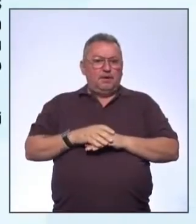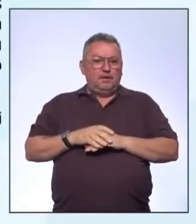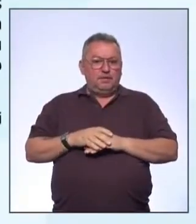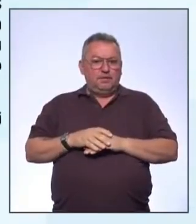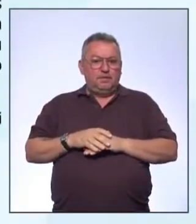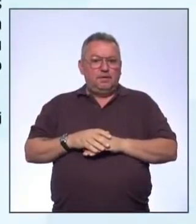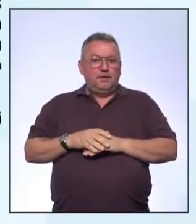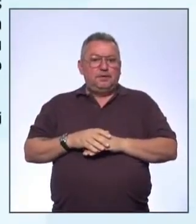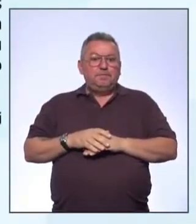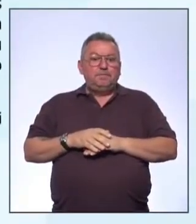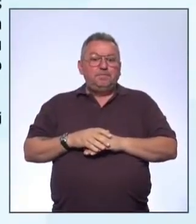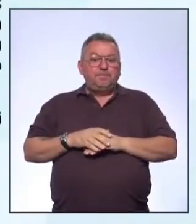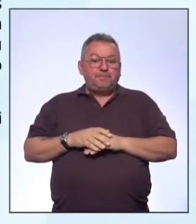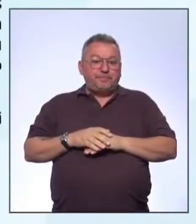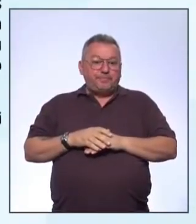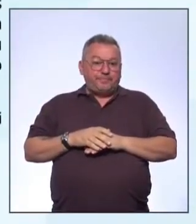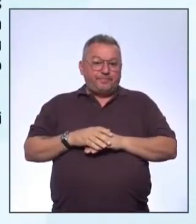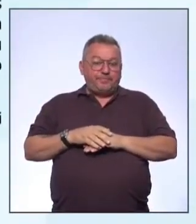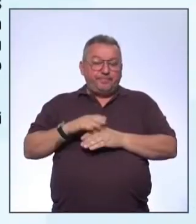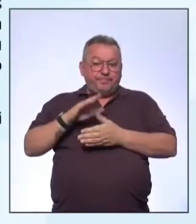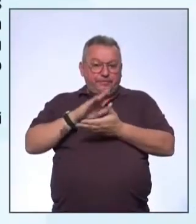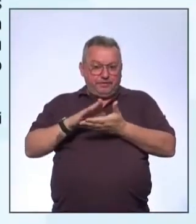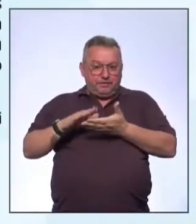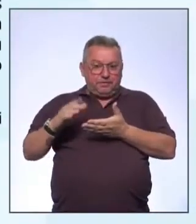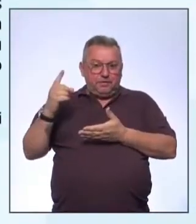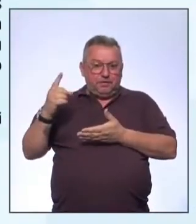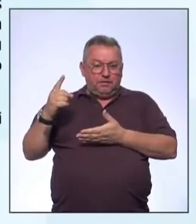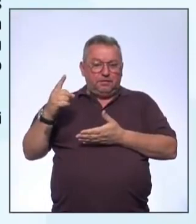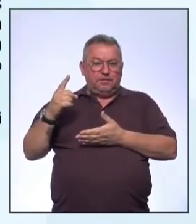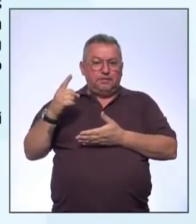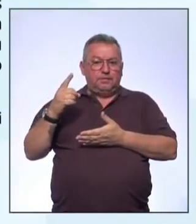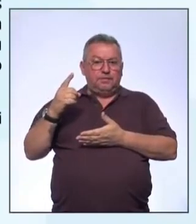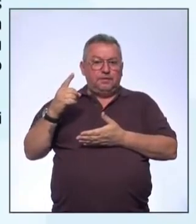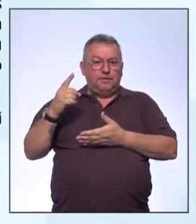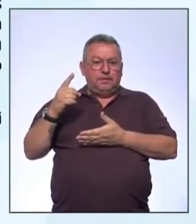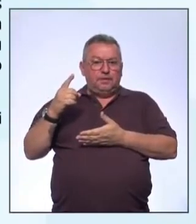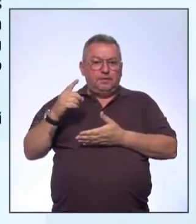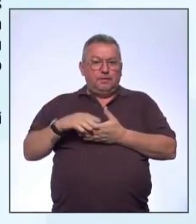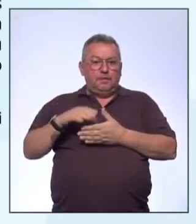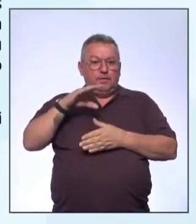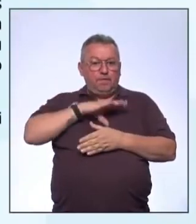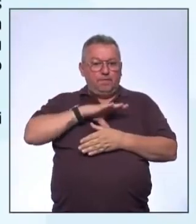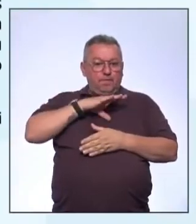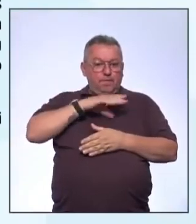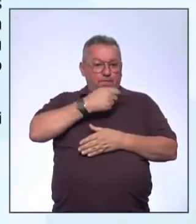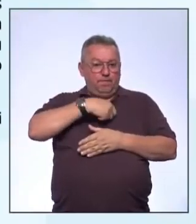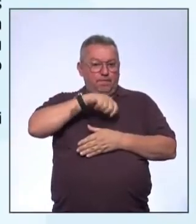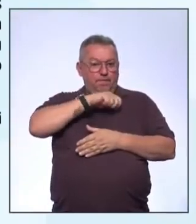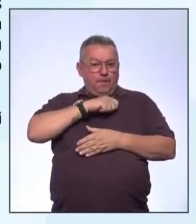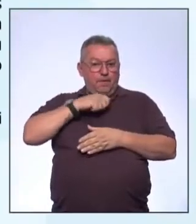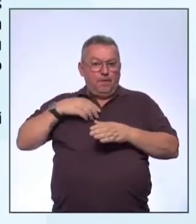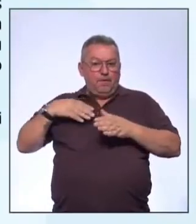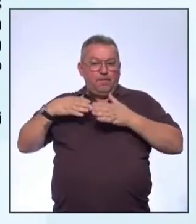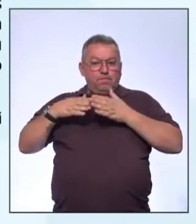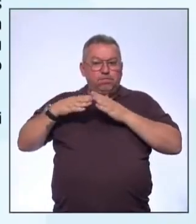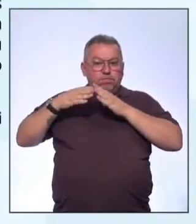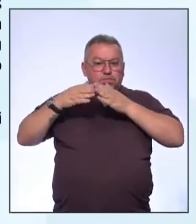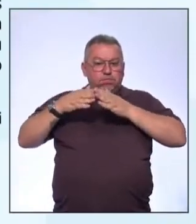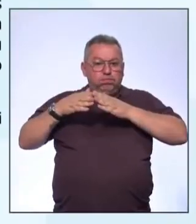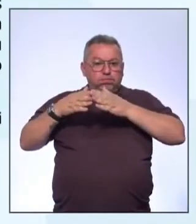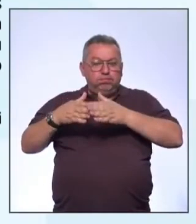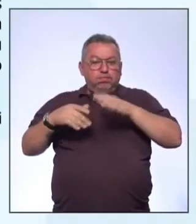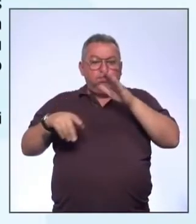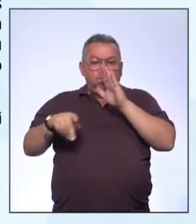lá? Atividade 1 da retomada dos pontos principais. Os portugueses e os espanhóis